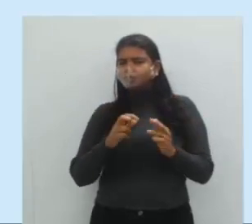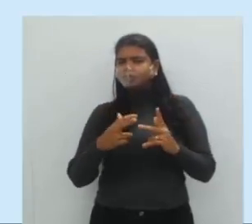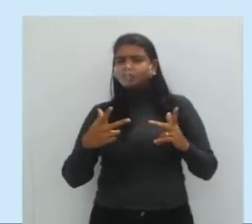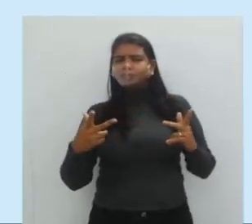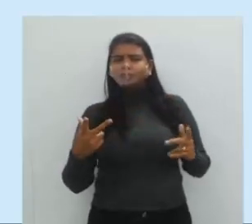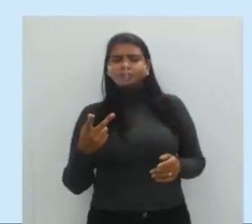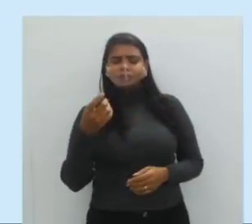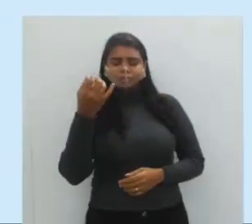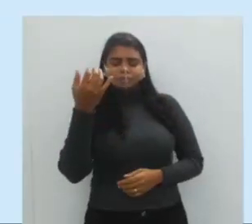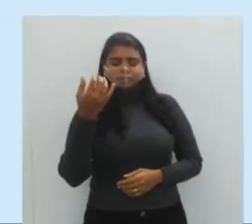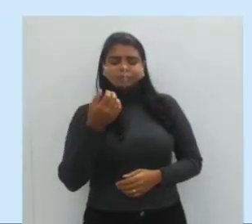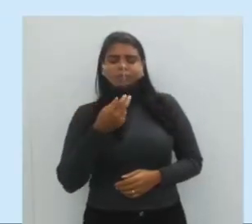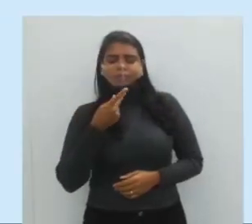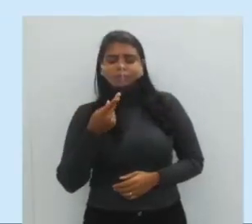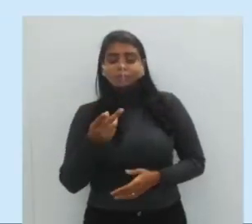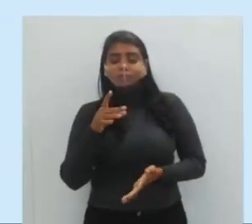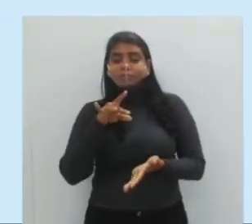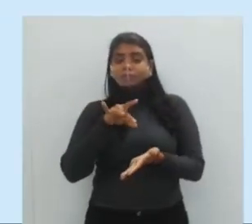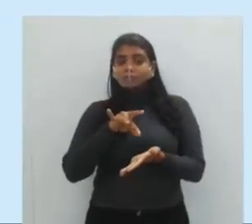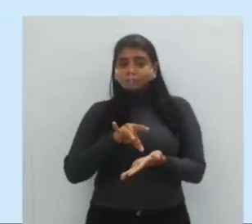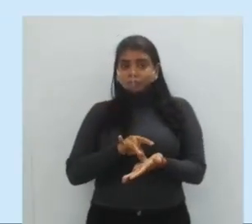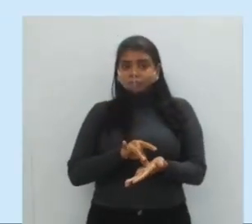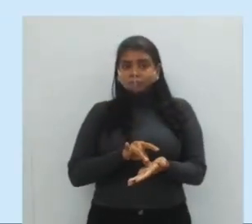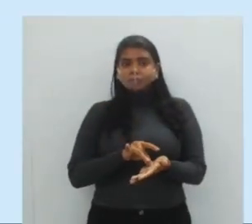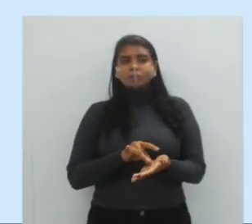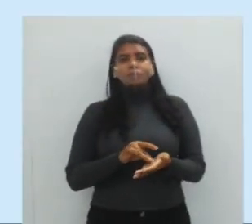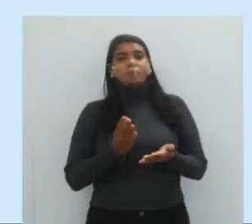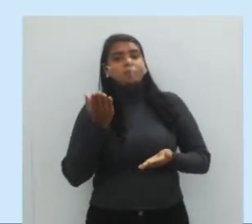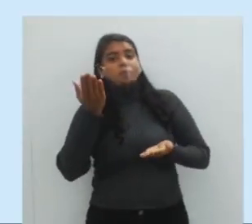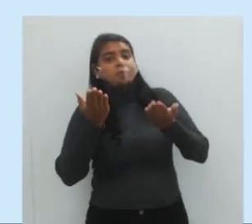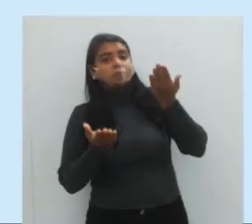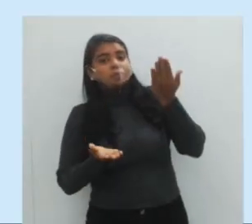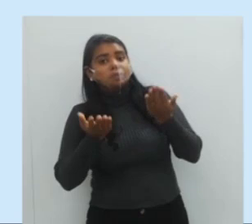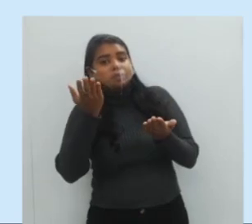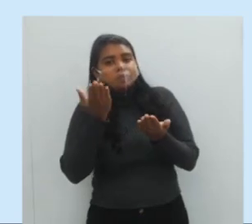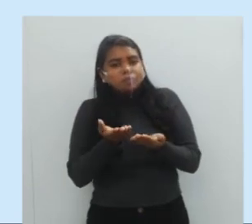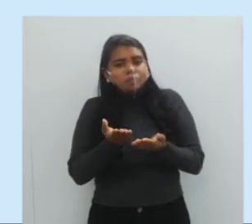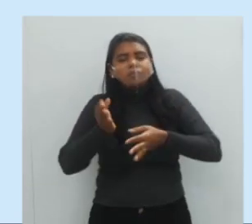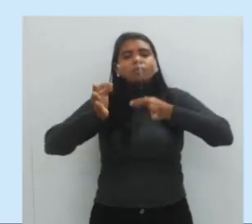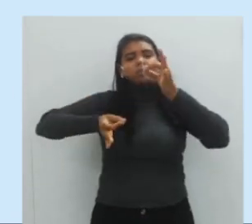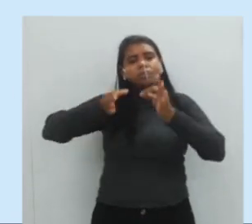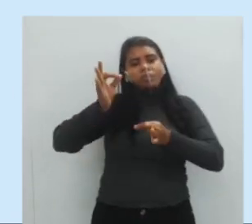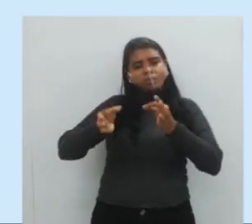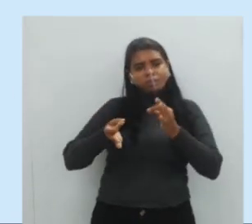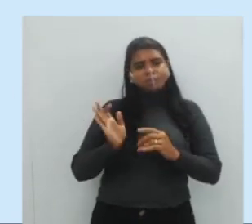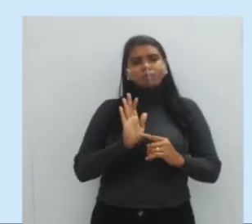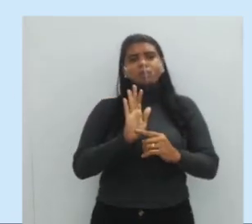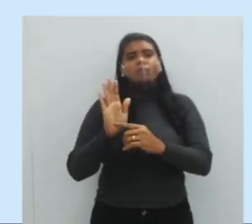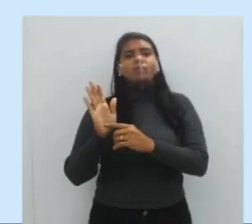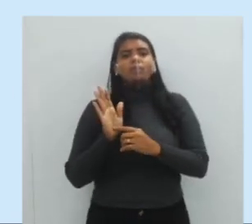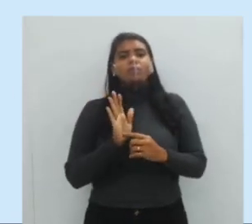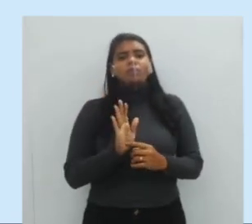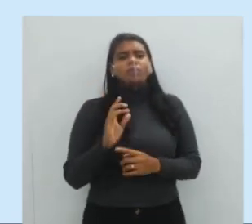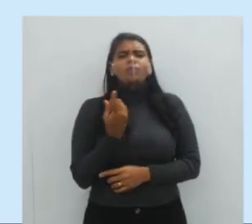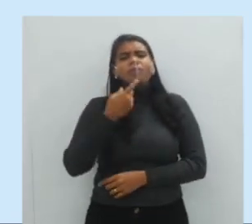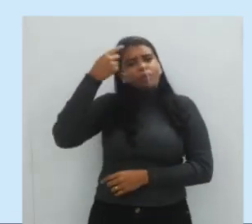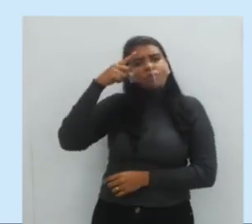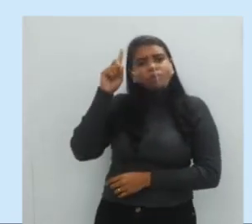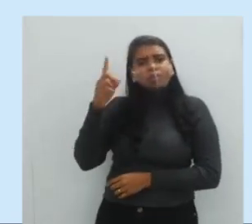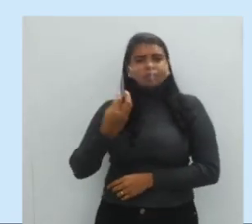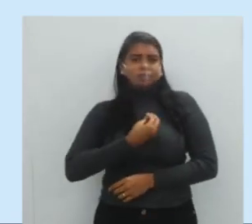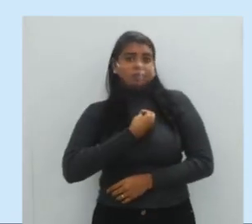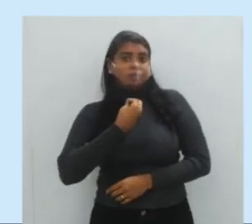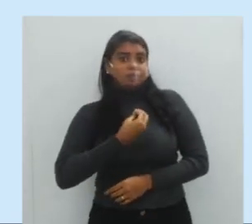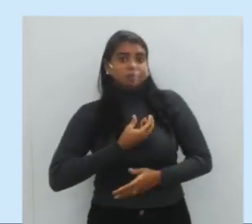anteriormente, quando eu falei justamente pelo conceito que a balança seria o símbolo da justiça. Então veja, a questão do